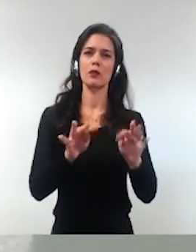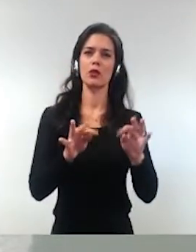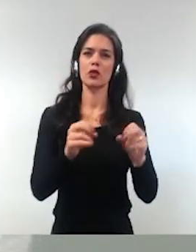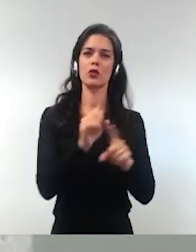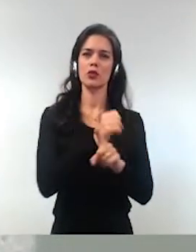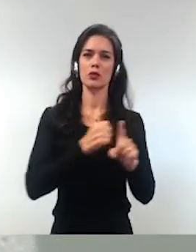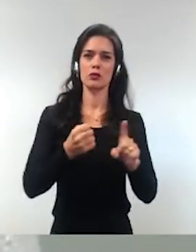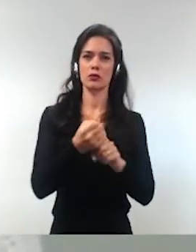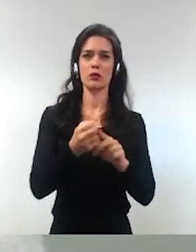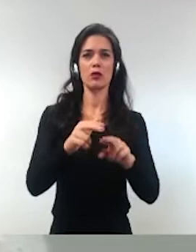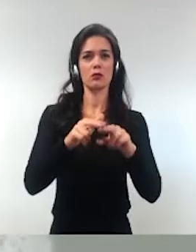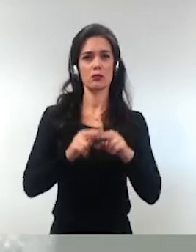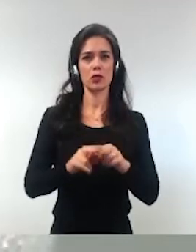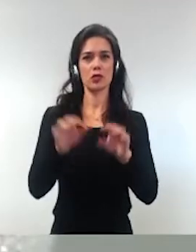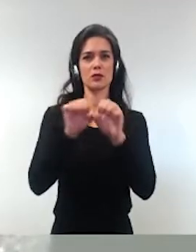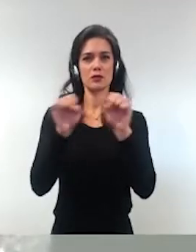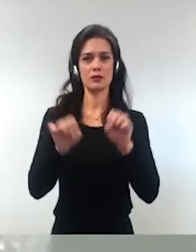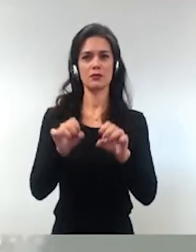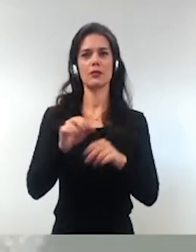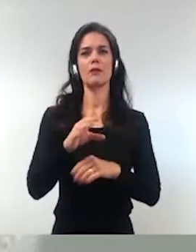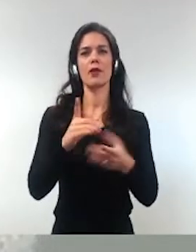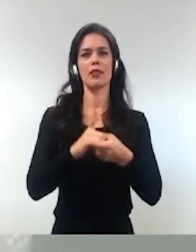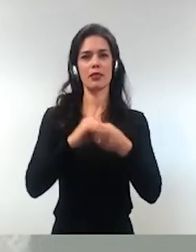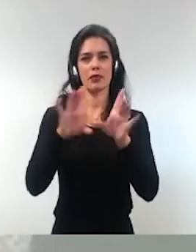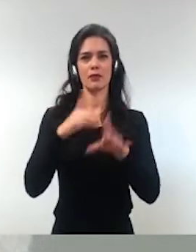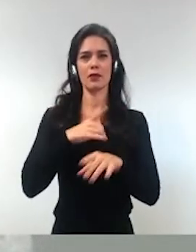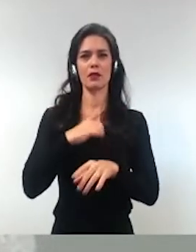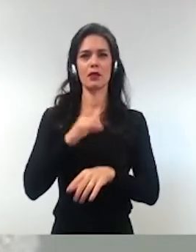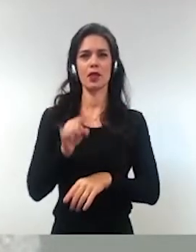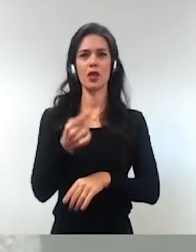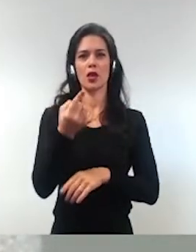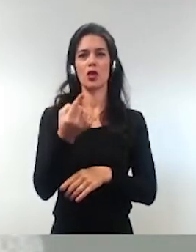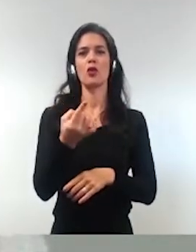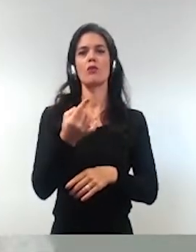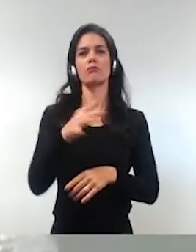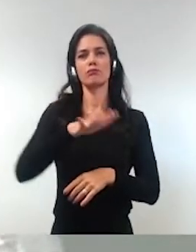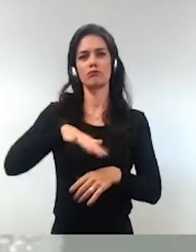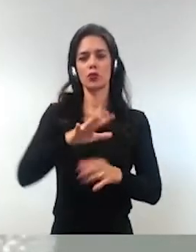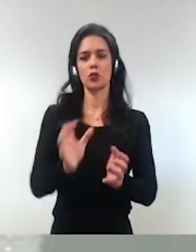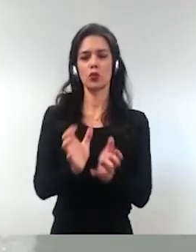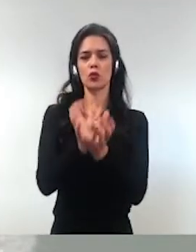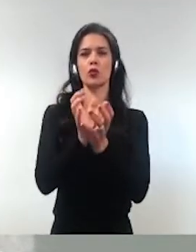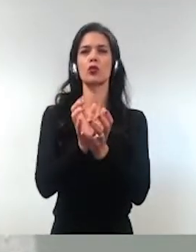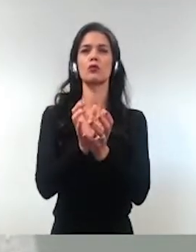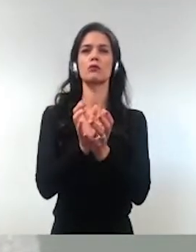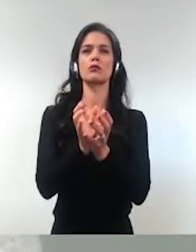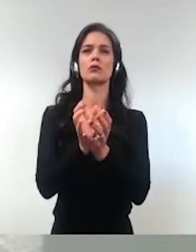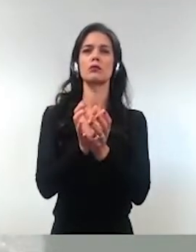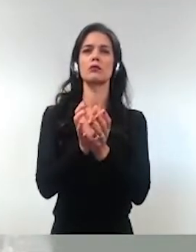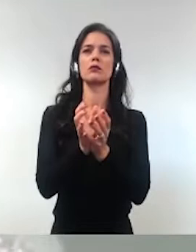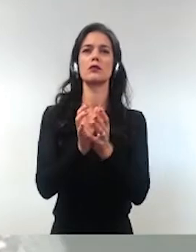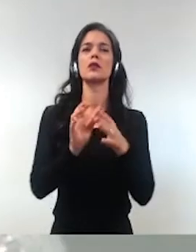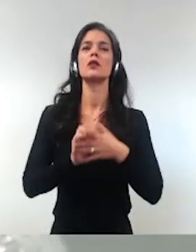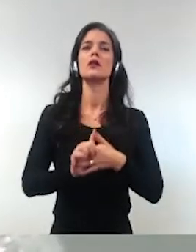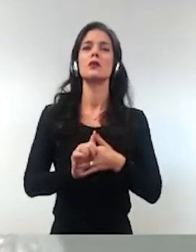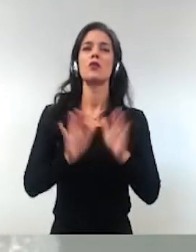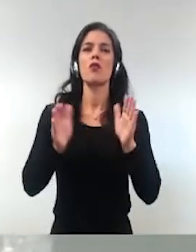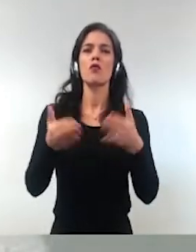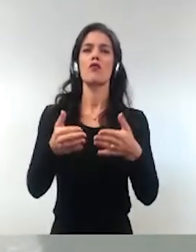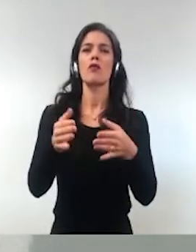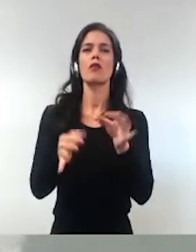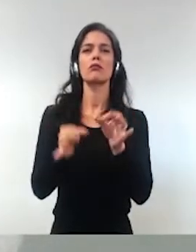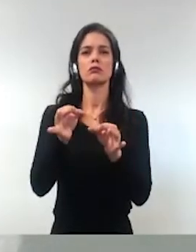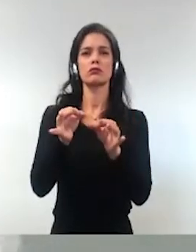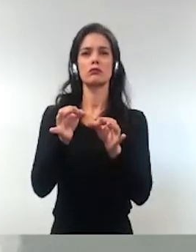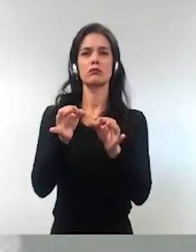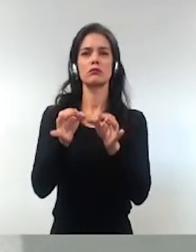nos regimes democráticos, manter um órgão de jurisdição especializada é uma obrigação de